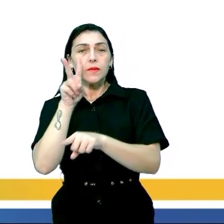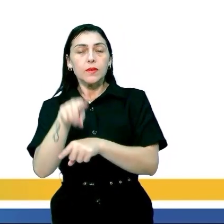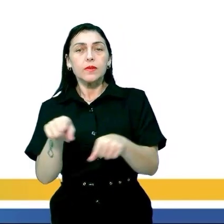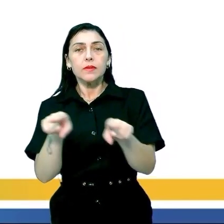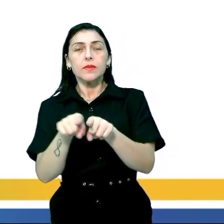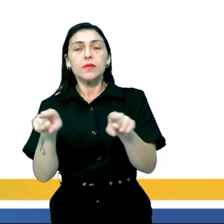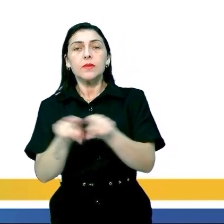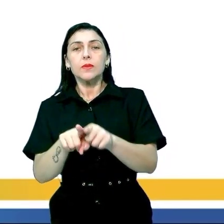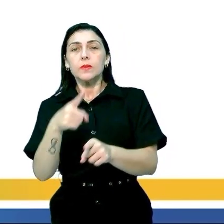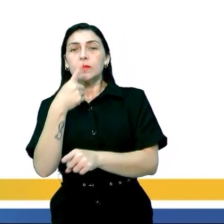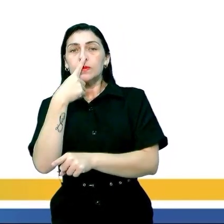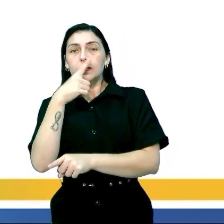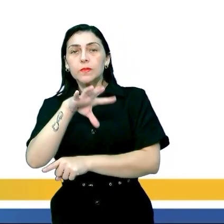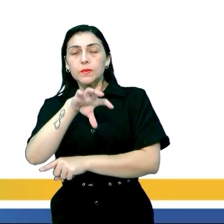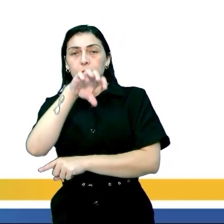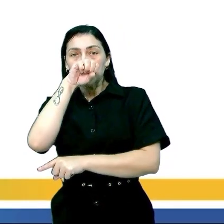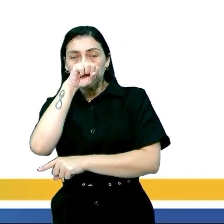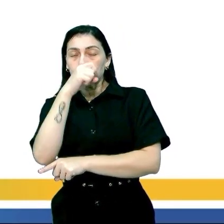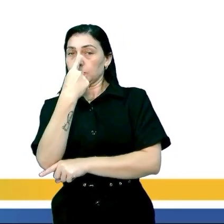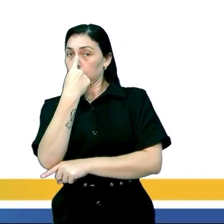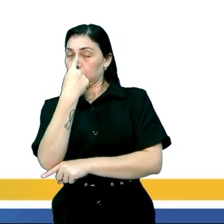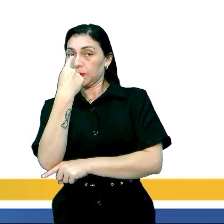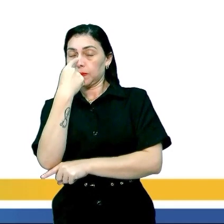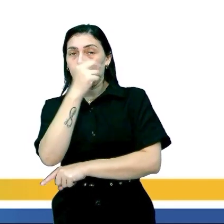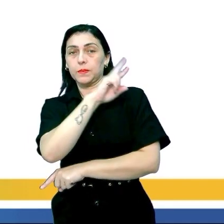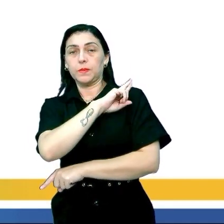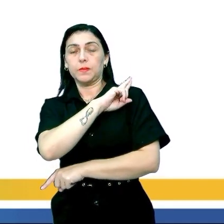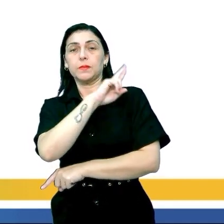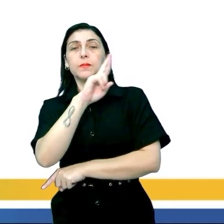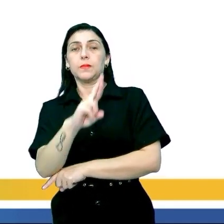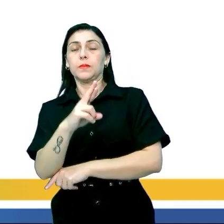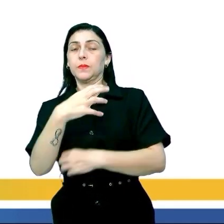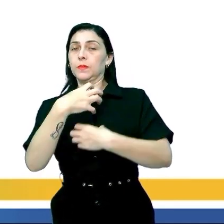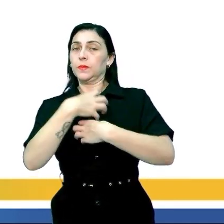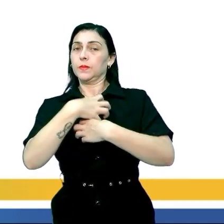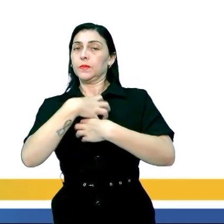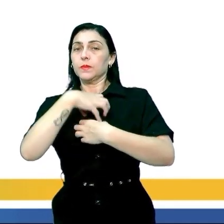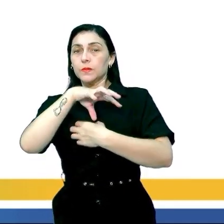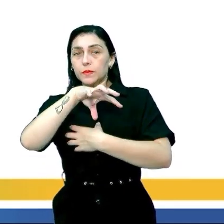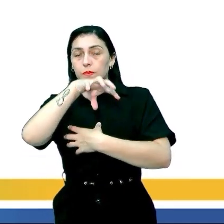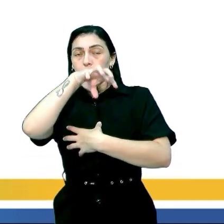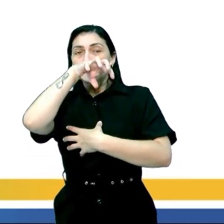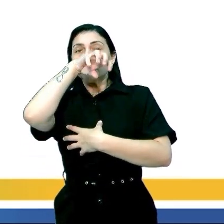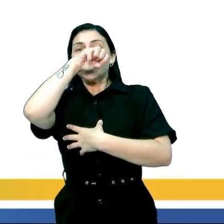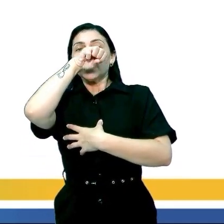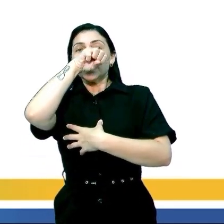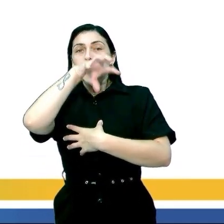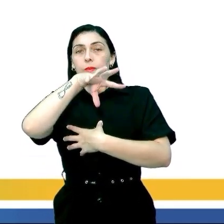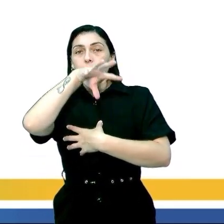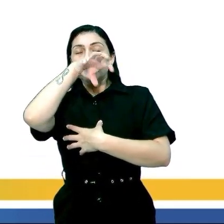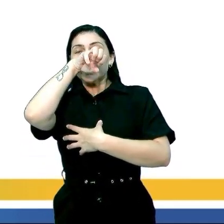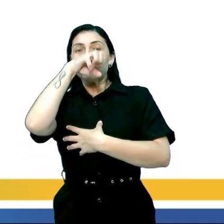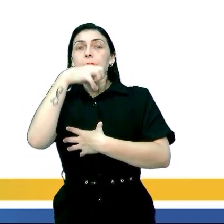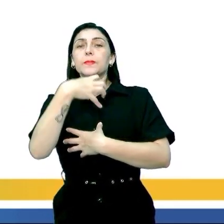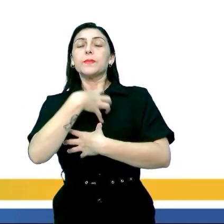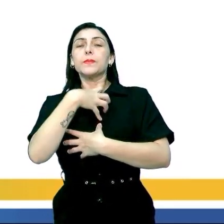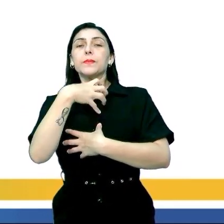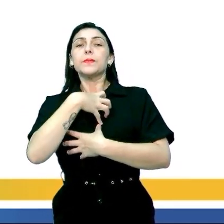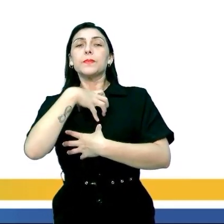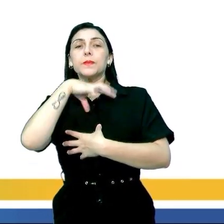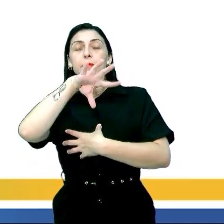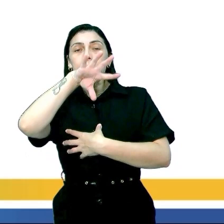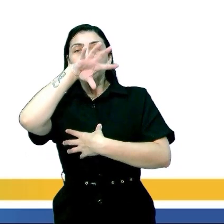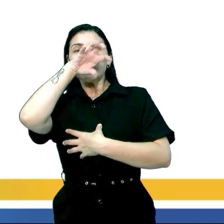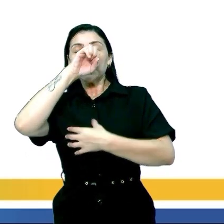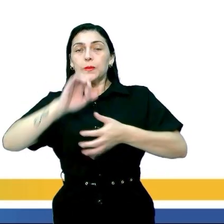também sobre o olfato, que é o nariz que é responsável por esse sentido, né? Através da recepção